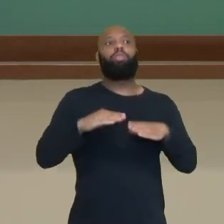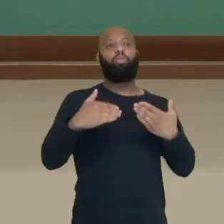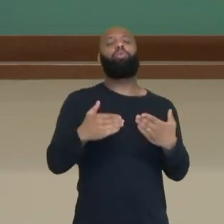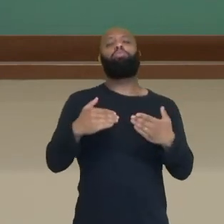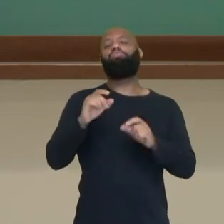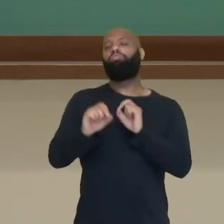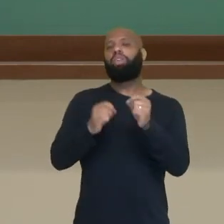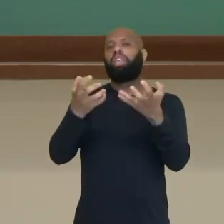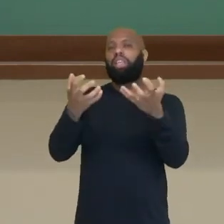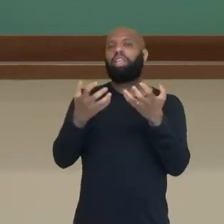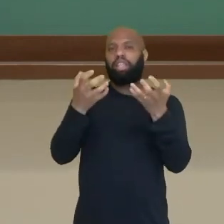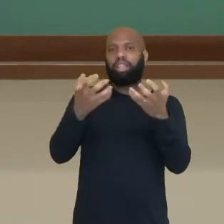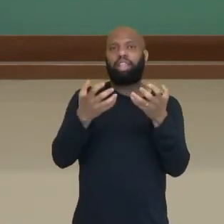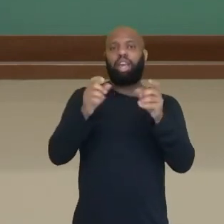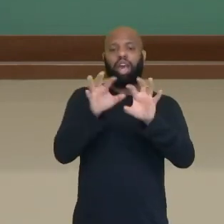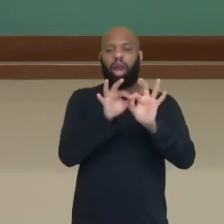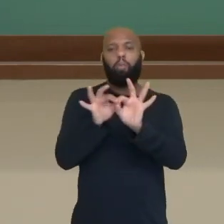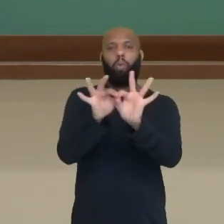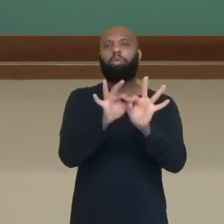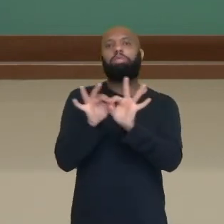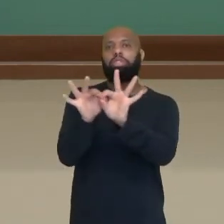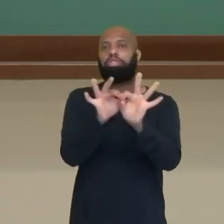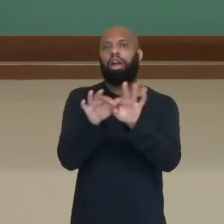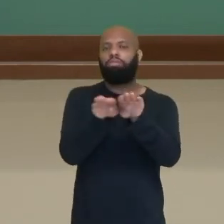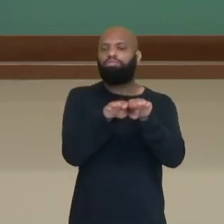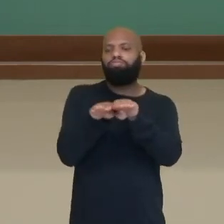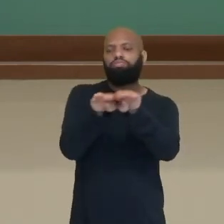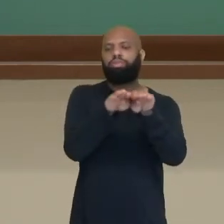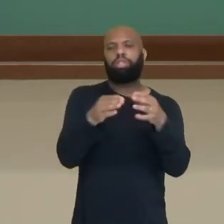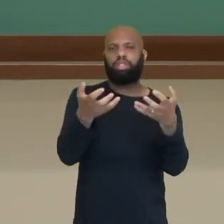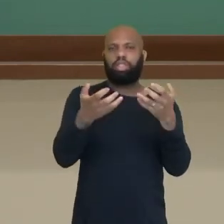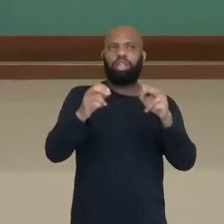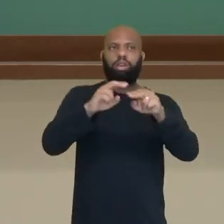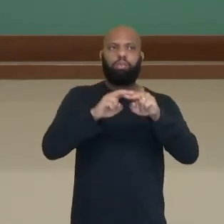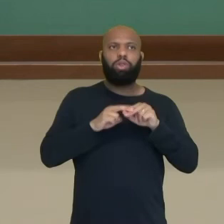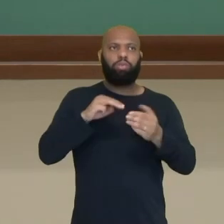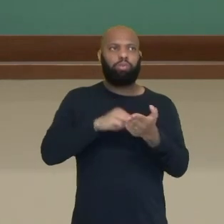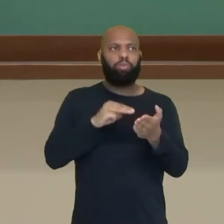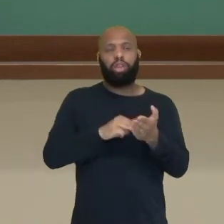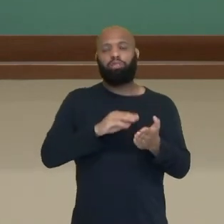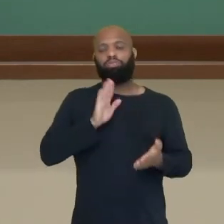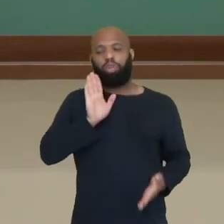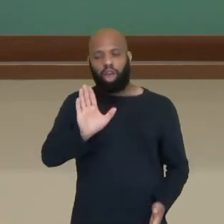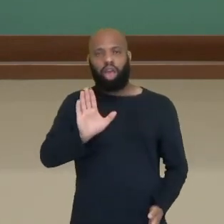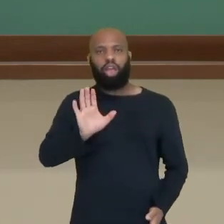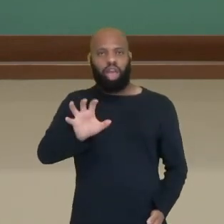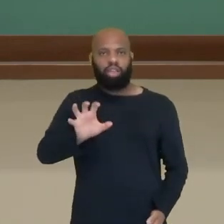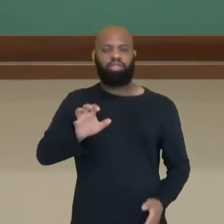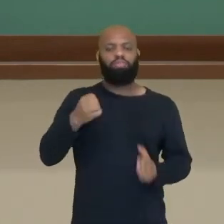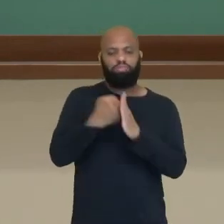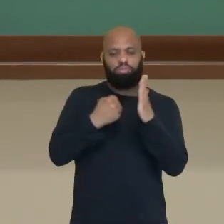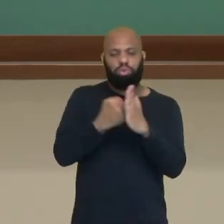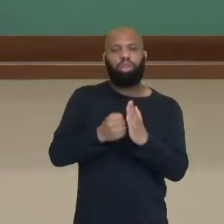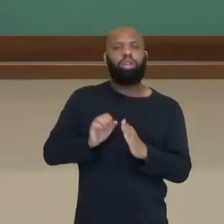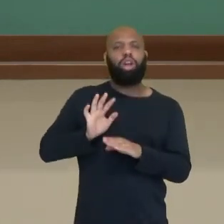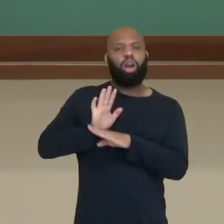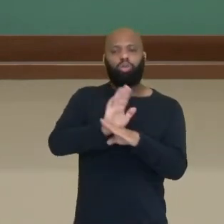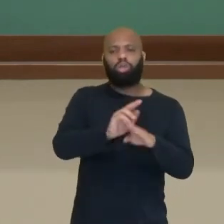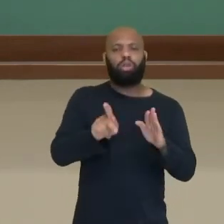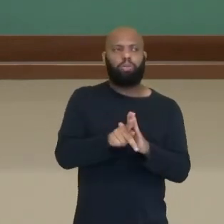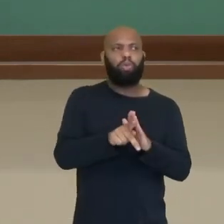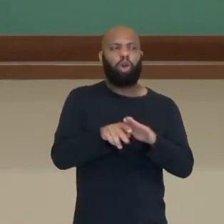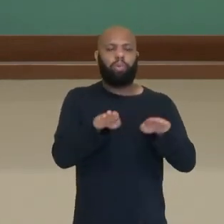que prega muito pela harmonia. Por isso, uma luta que ajuda muito também no equilíbrio